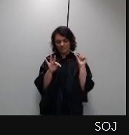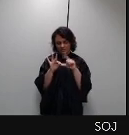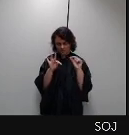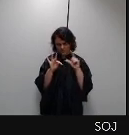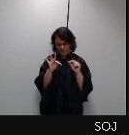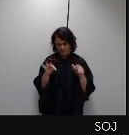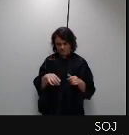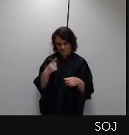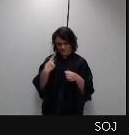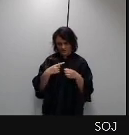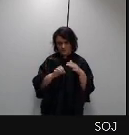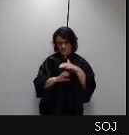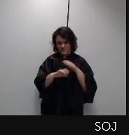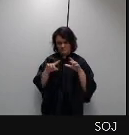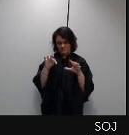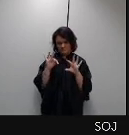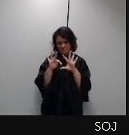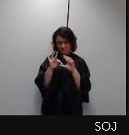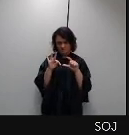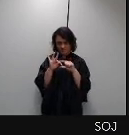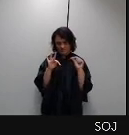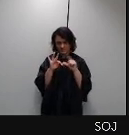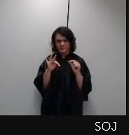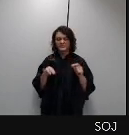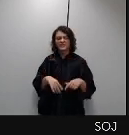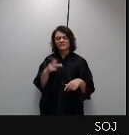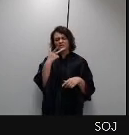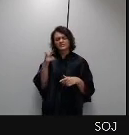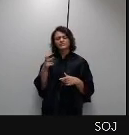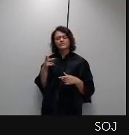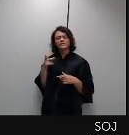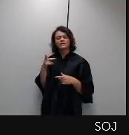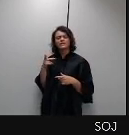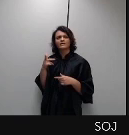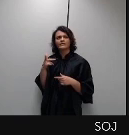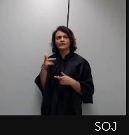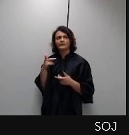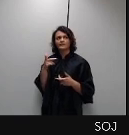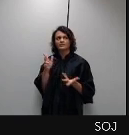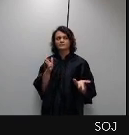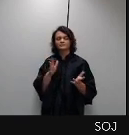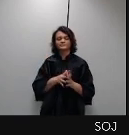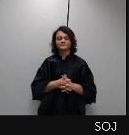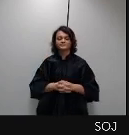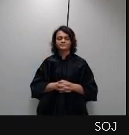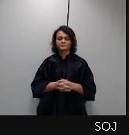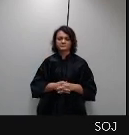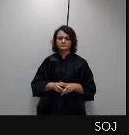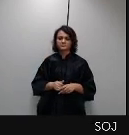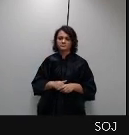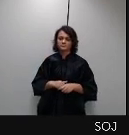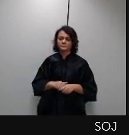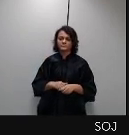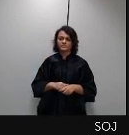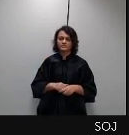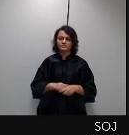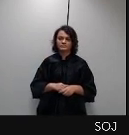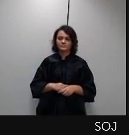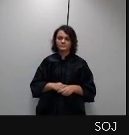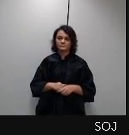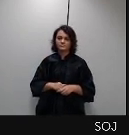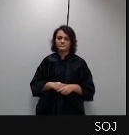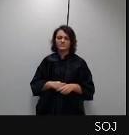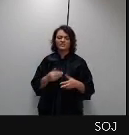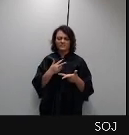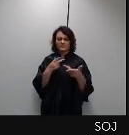trata-se de preço público ou de e o dia útil de receita patrimonial